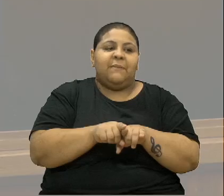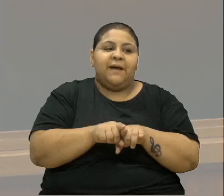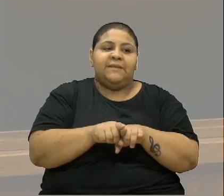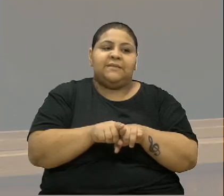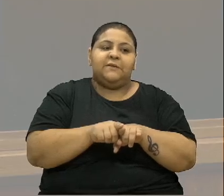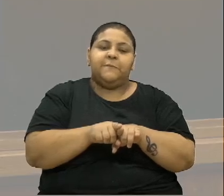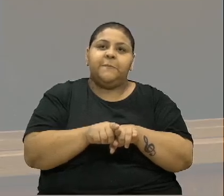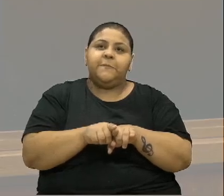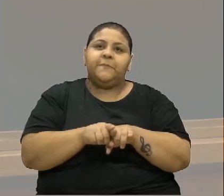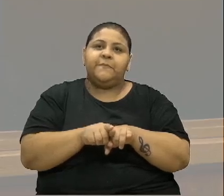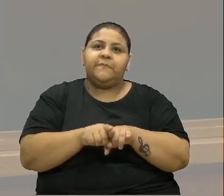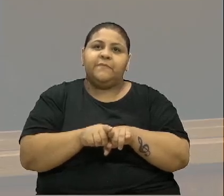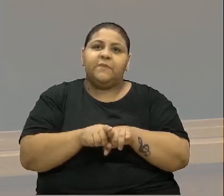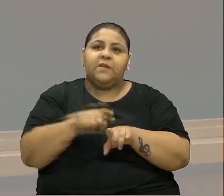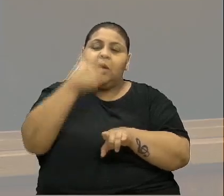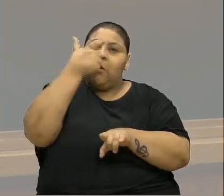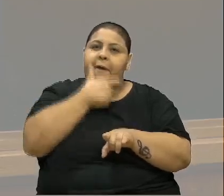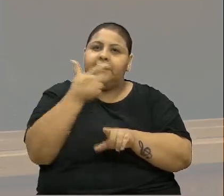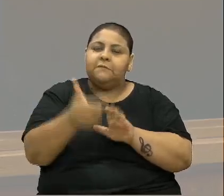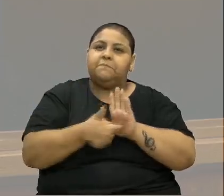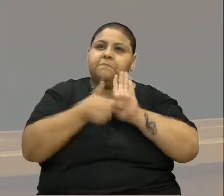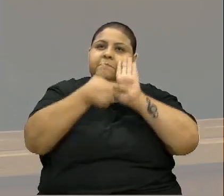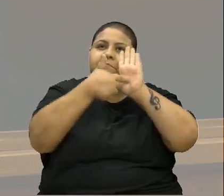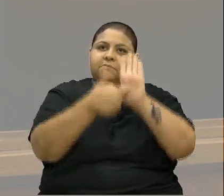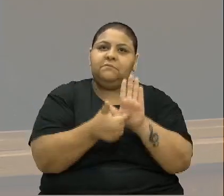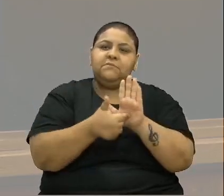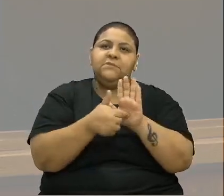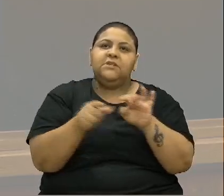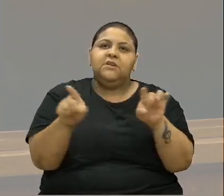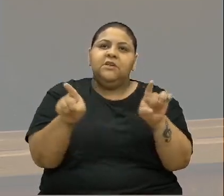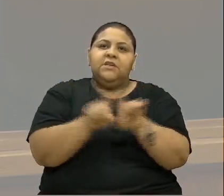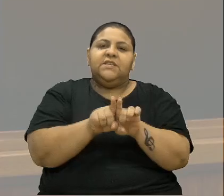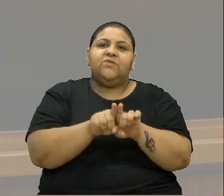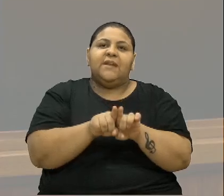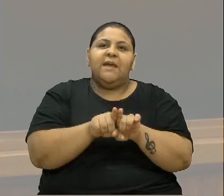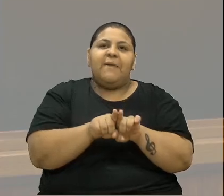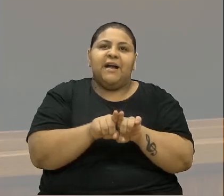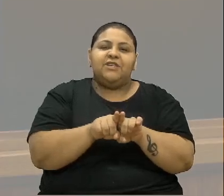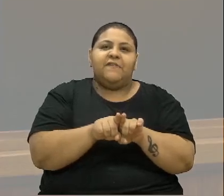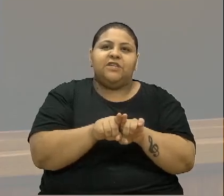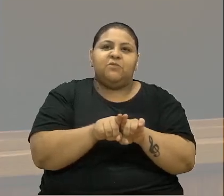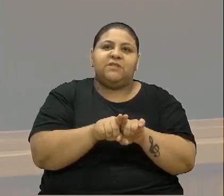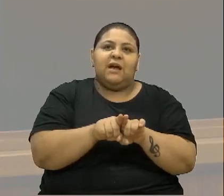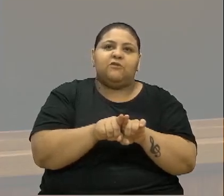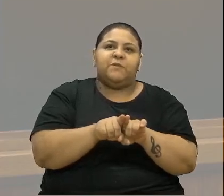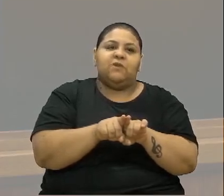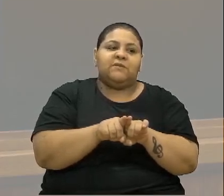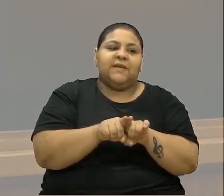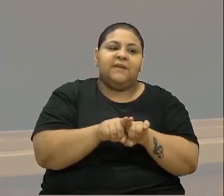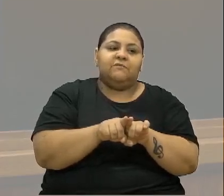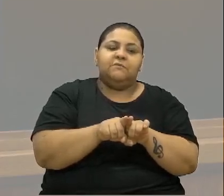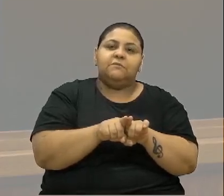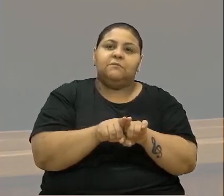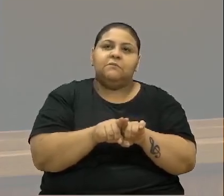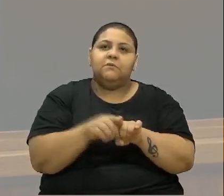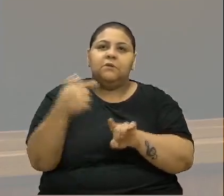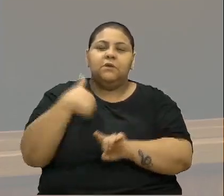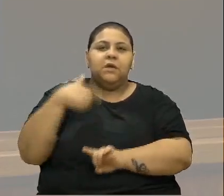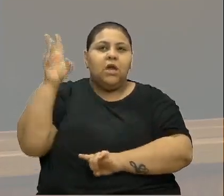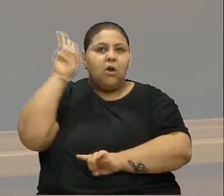que se parece, né? Tem crianças, a época ali do skate, eu lembro quando meu